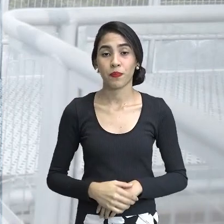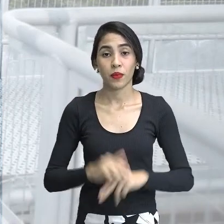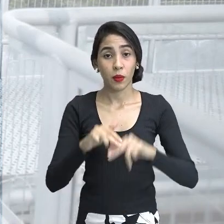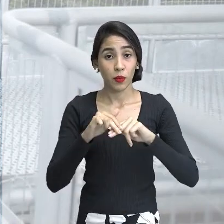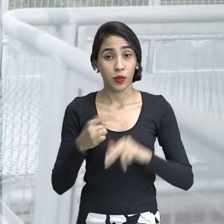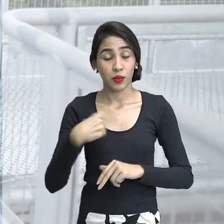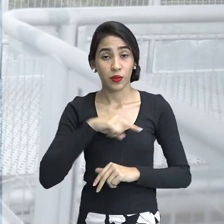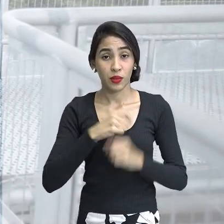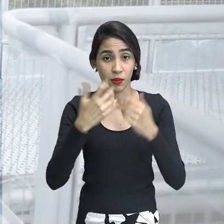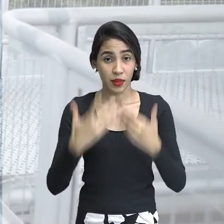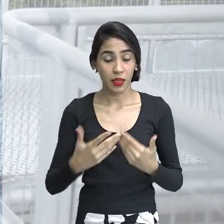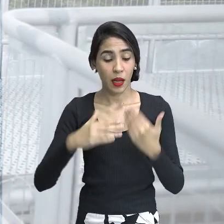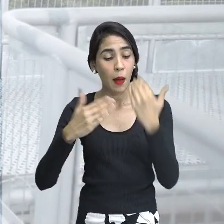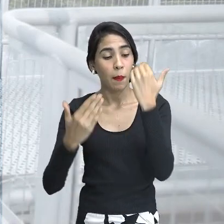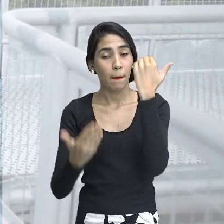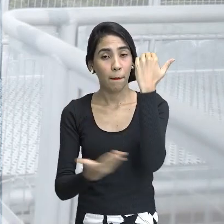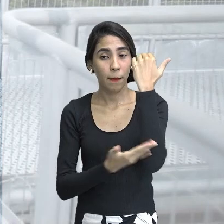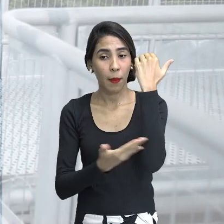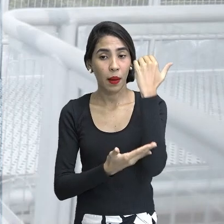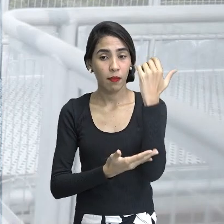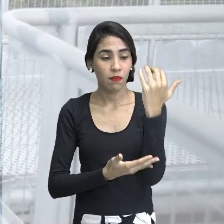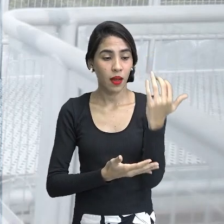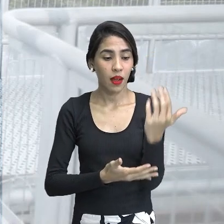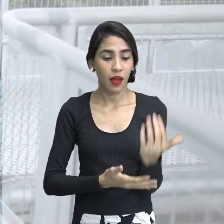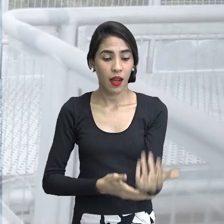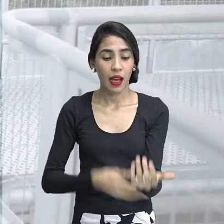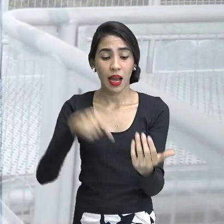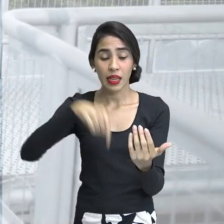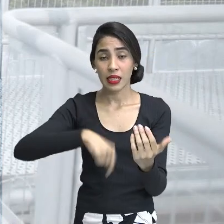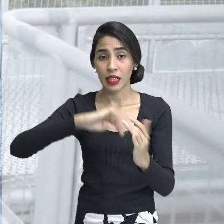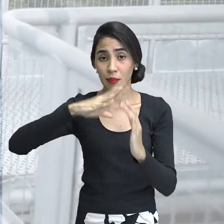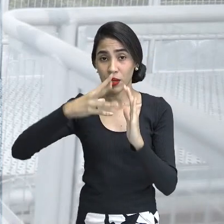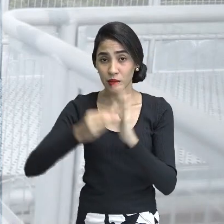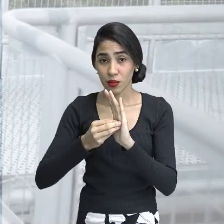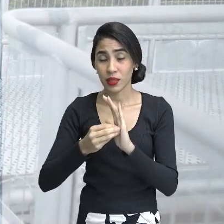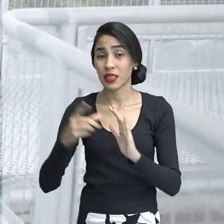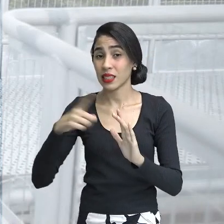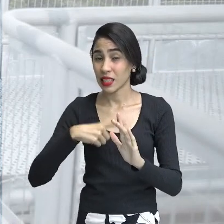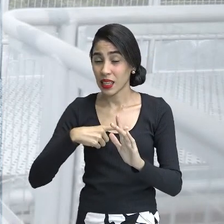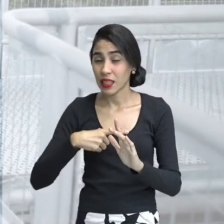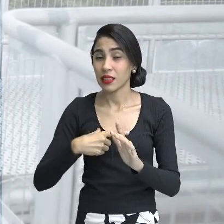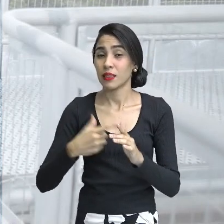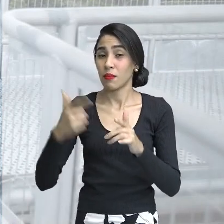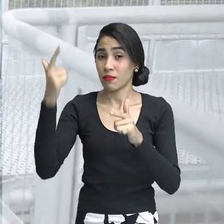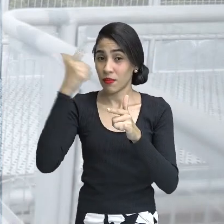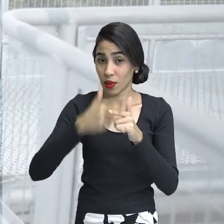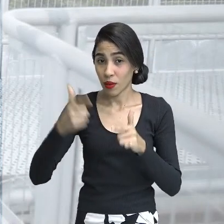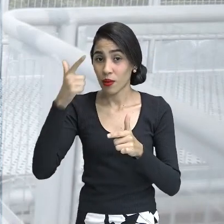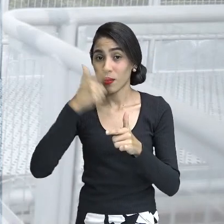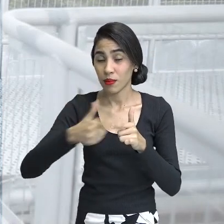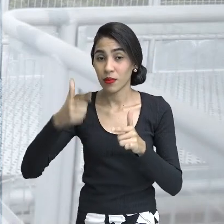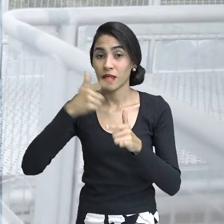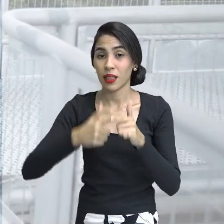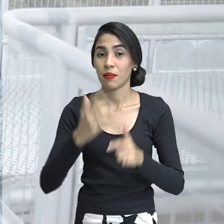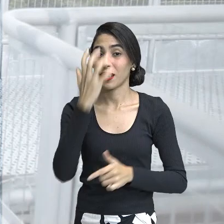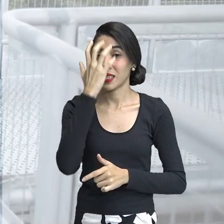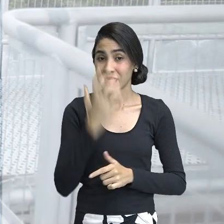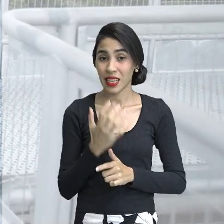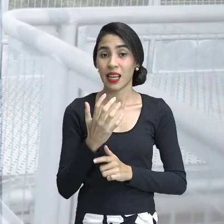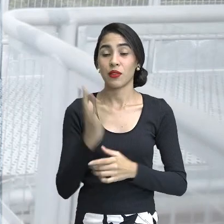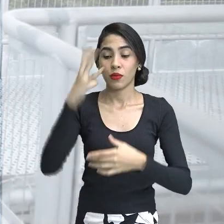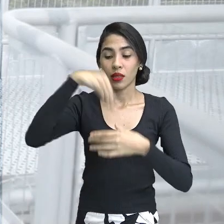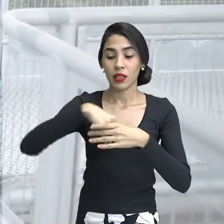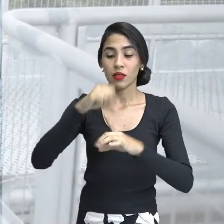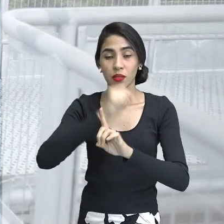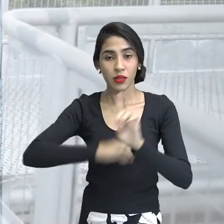nós dissemos, gente, que o desmatamento na Amazônia tem impactos ambientais, sociais